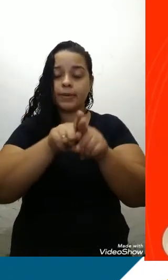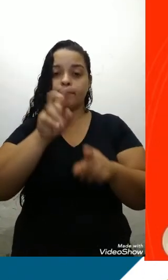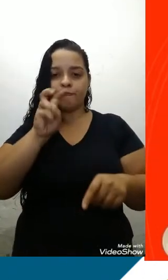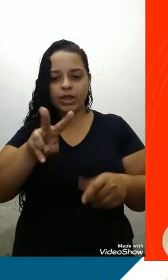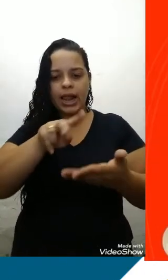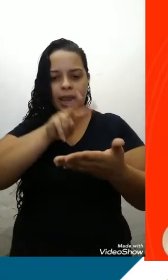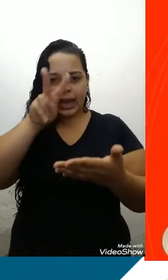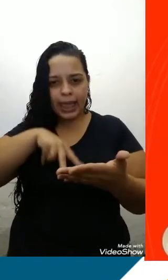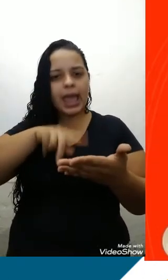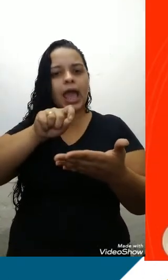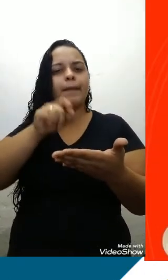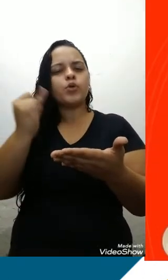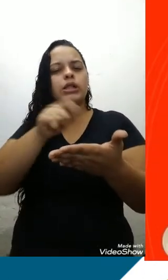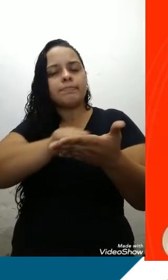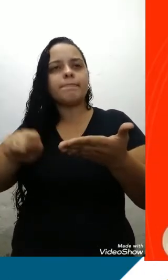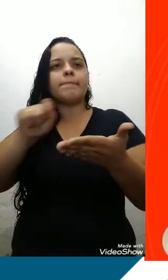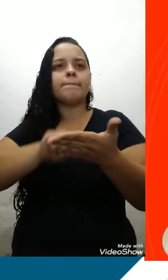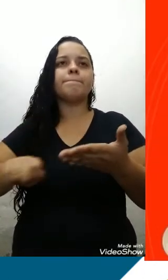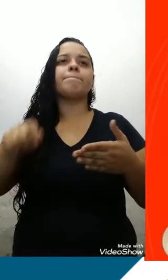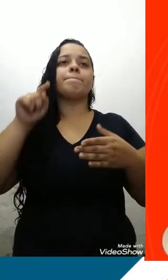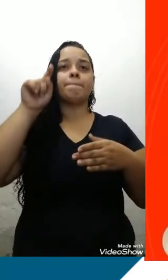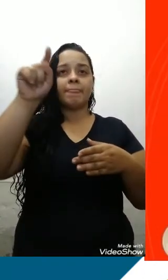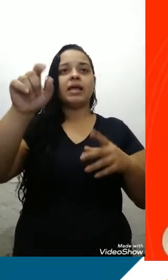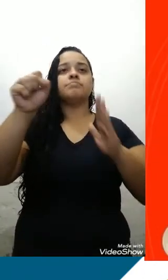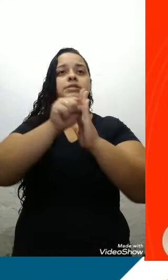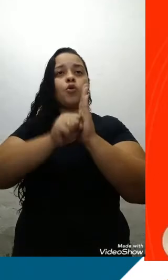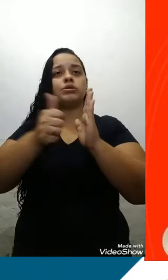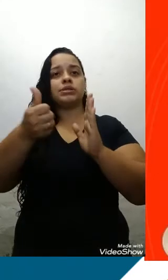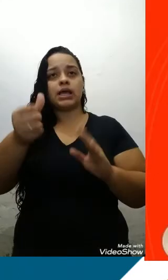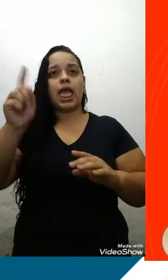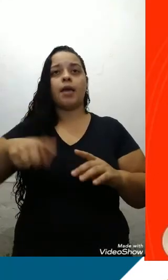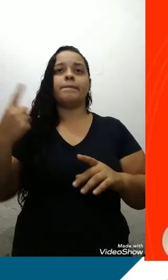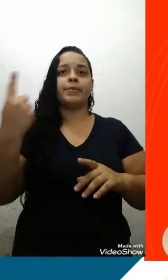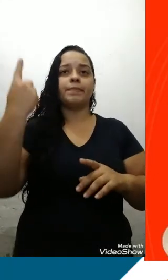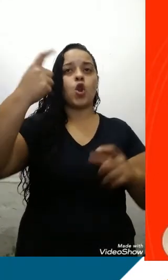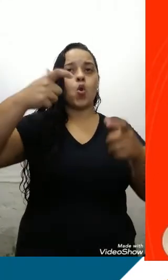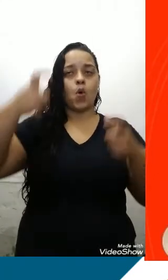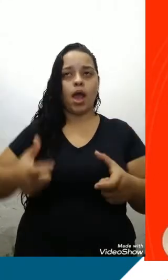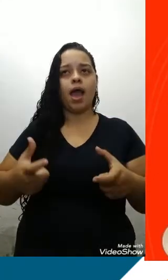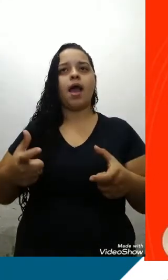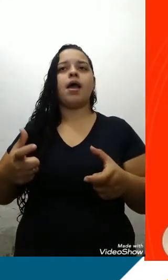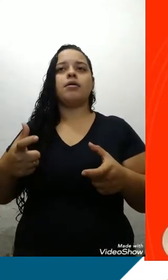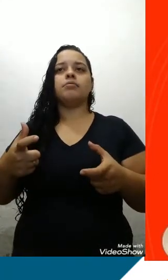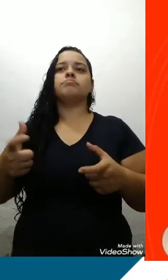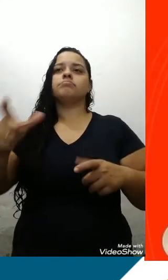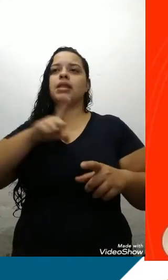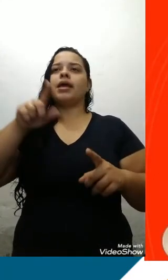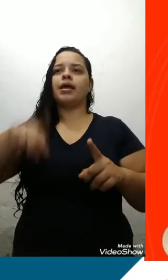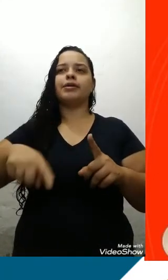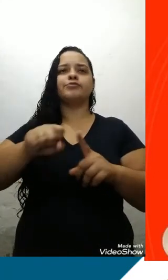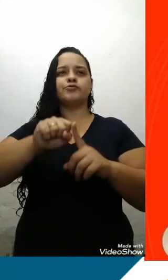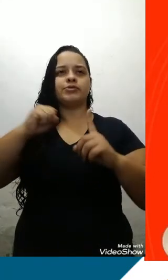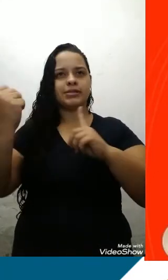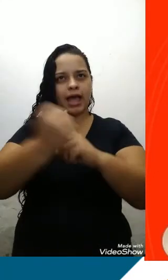século XVI é o primeiro polo de espírito moderno, a primeira afirmação, ainda presa à herança de um clima mental e social, que